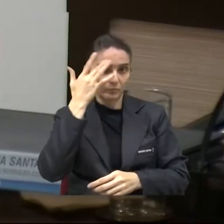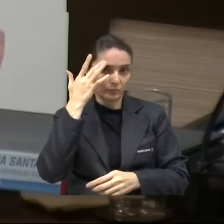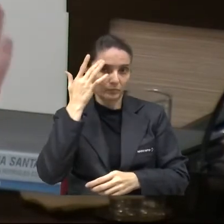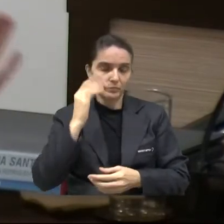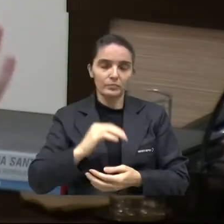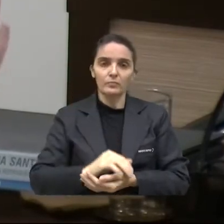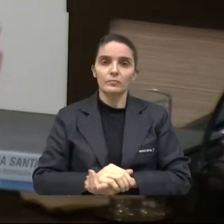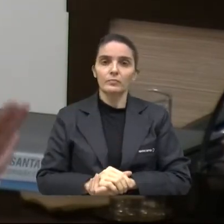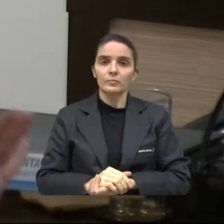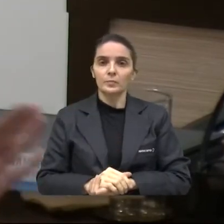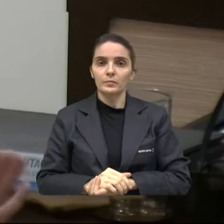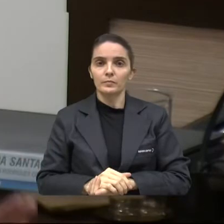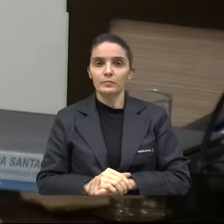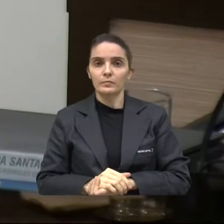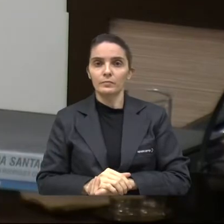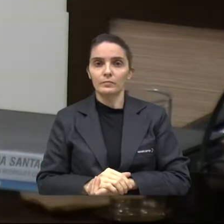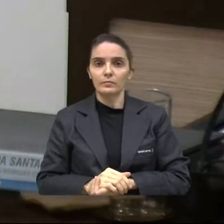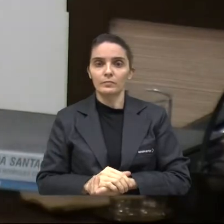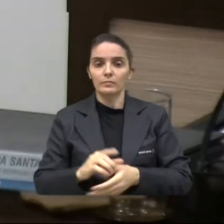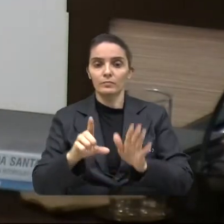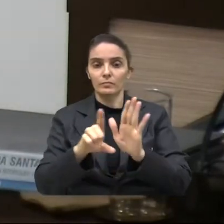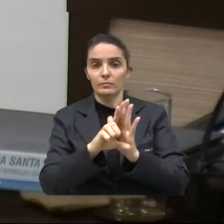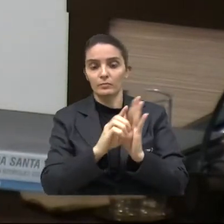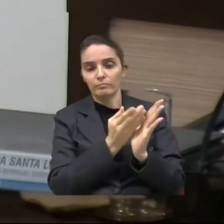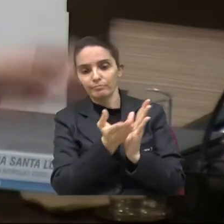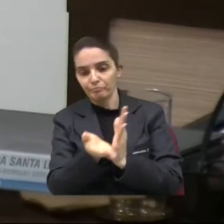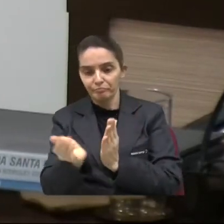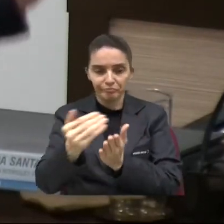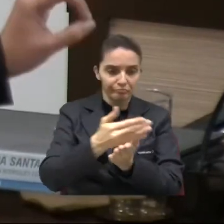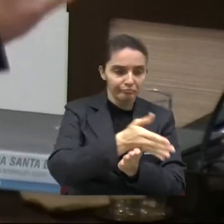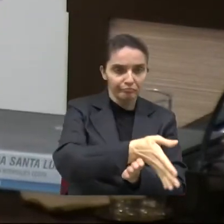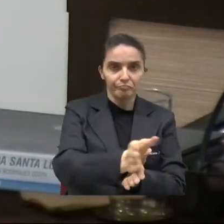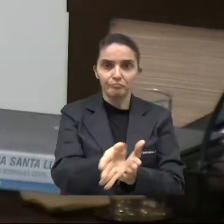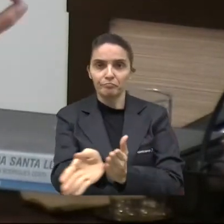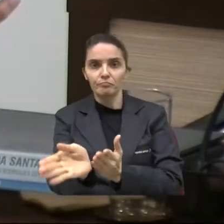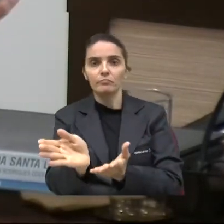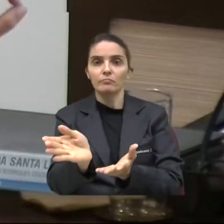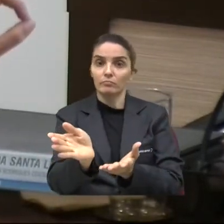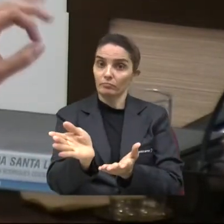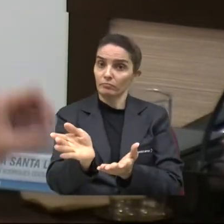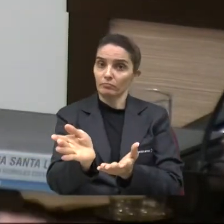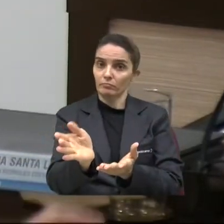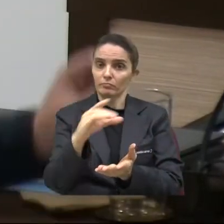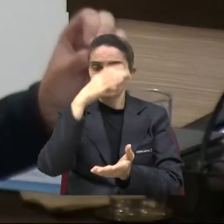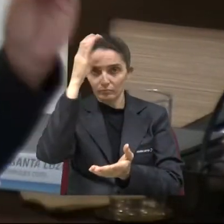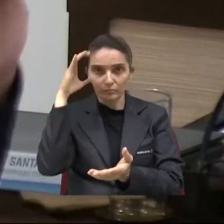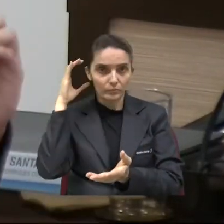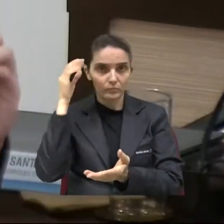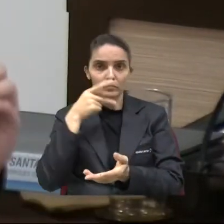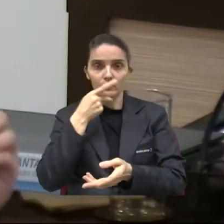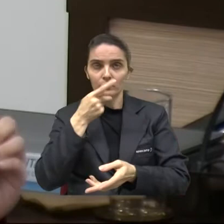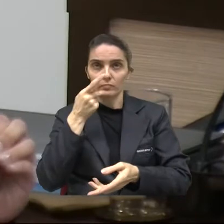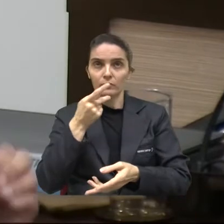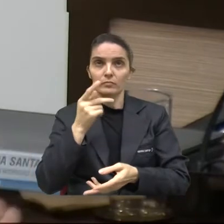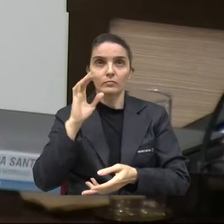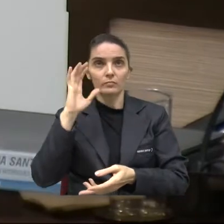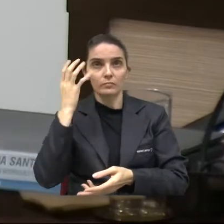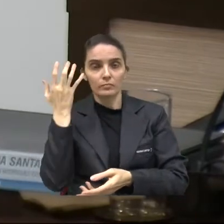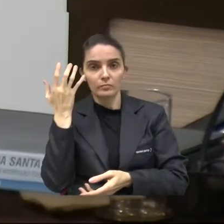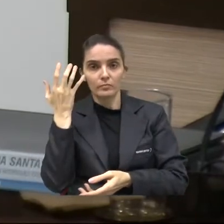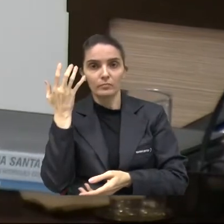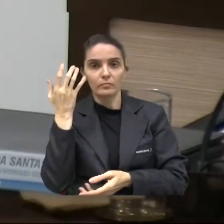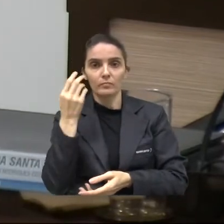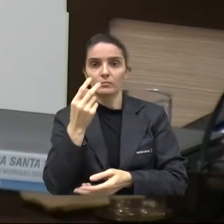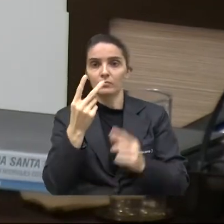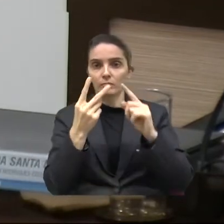um desvirtuamento da letra da lei aqui. Volto a dizer, isso está acontecendo por